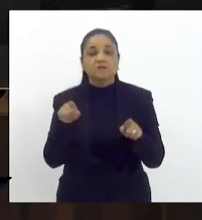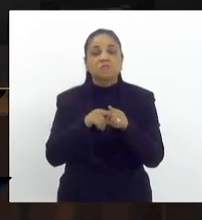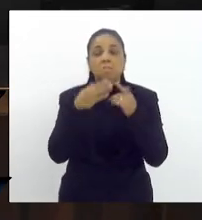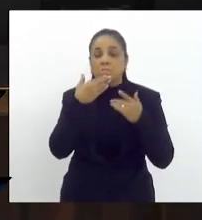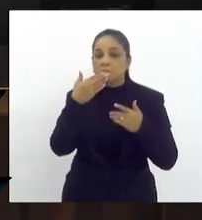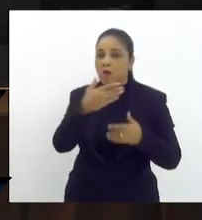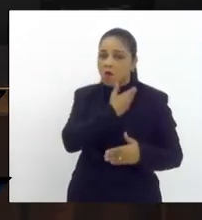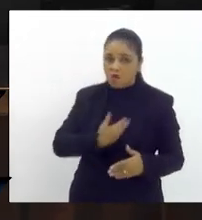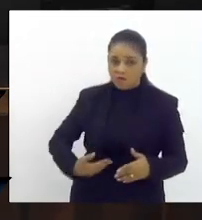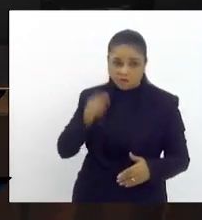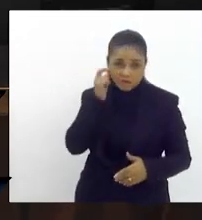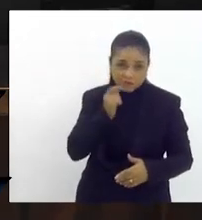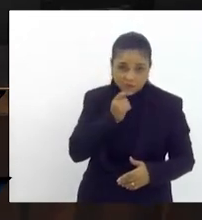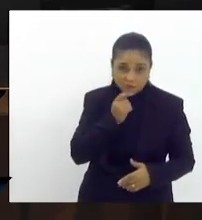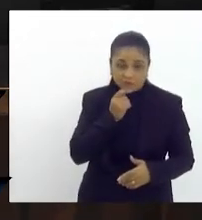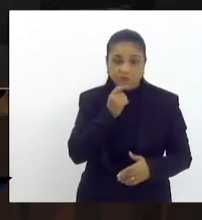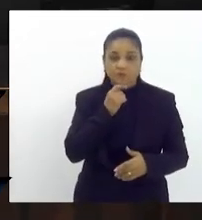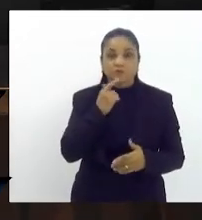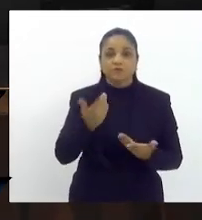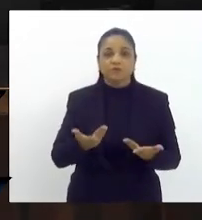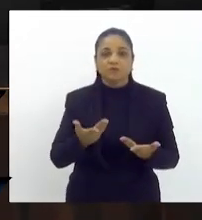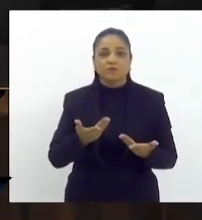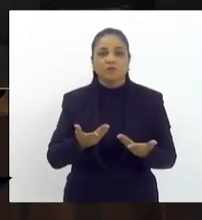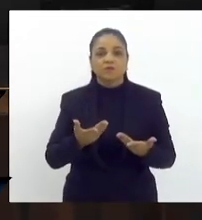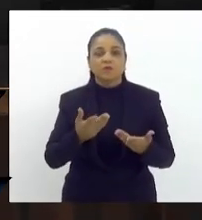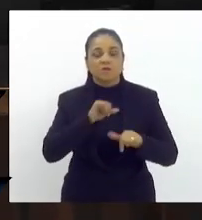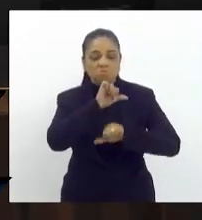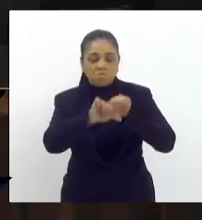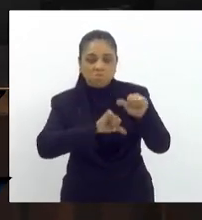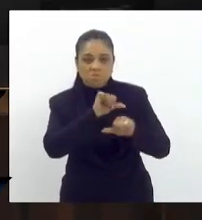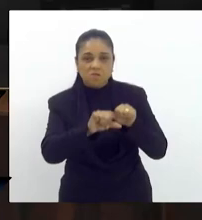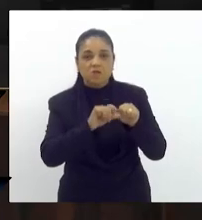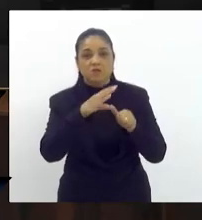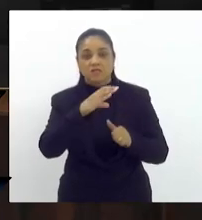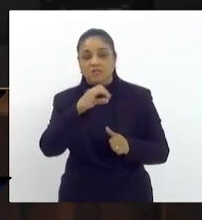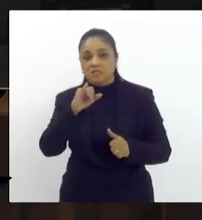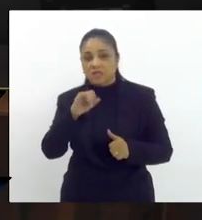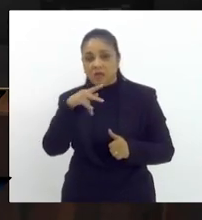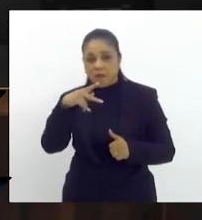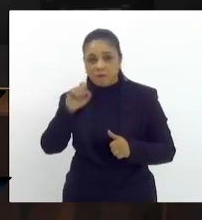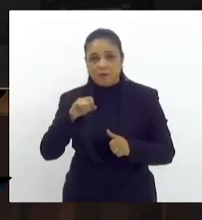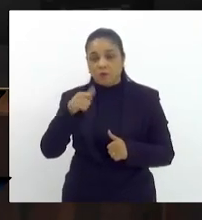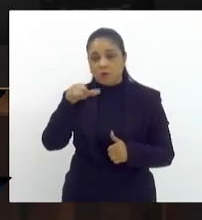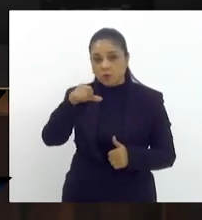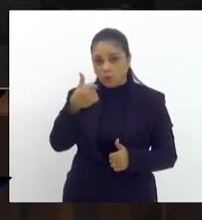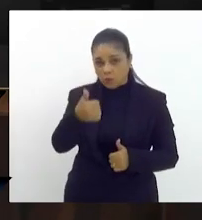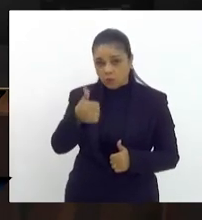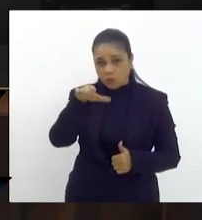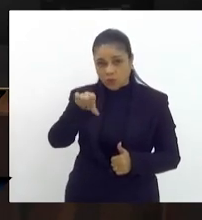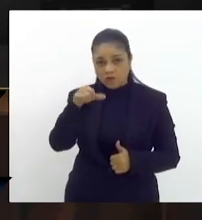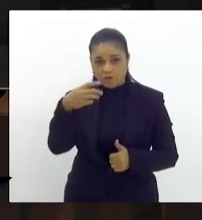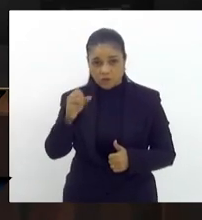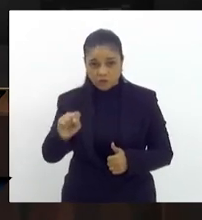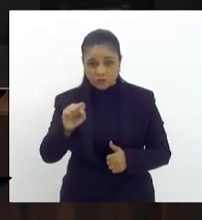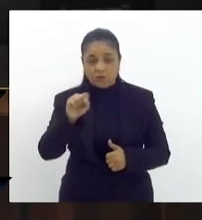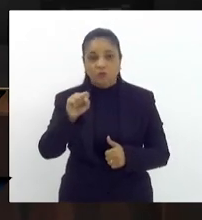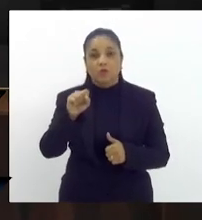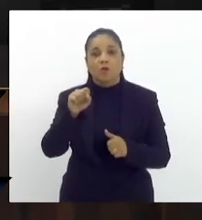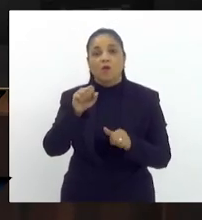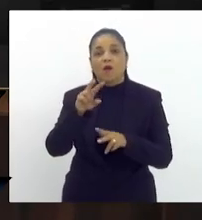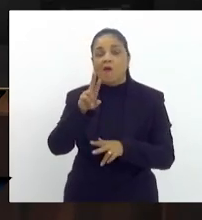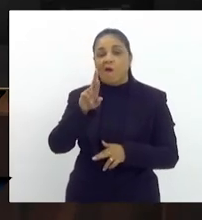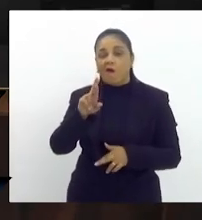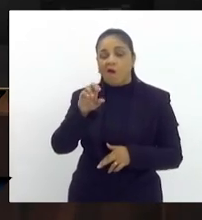governador do Estado do Rio de Janeiro Cláudio Castro a reforma do CEP 198 Professora Rosa Maria de Matos